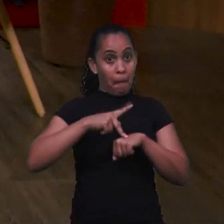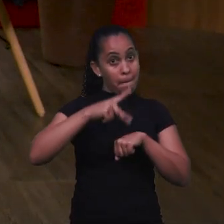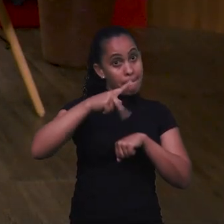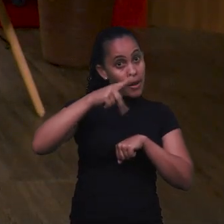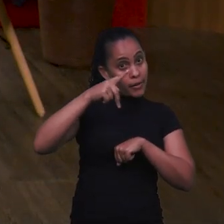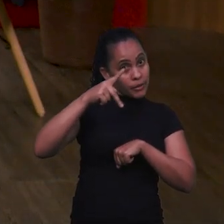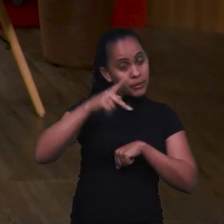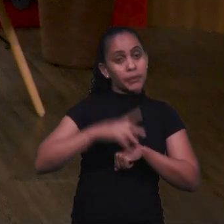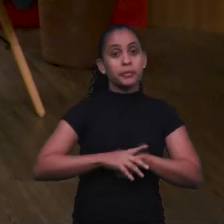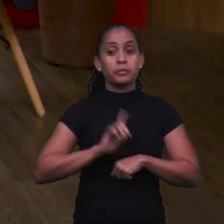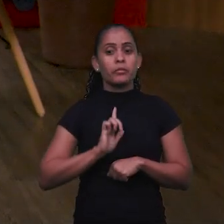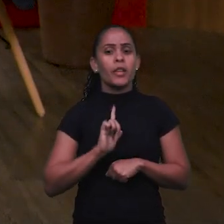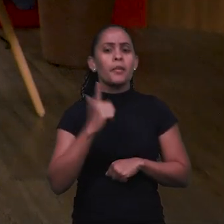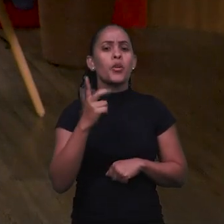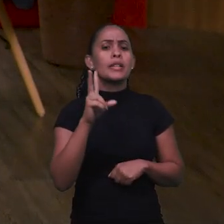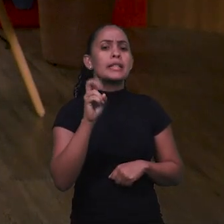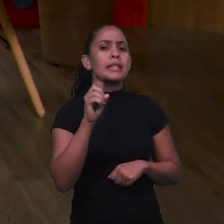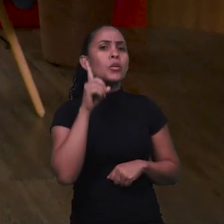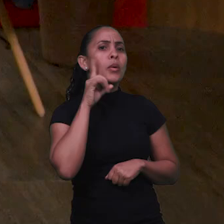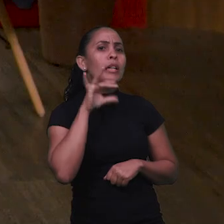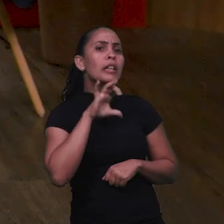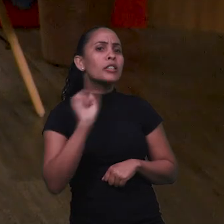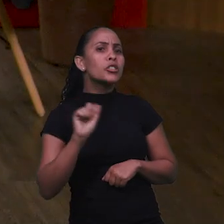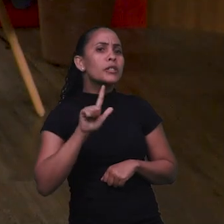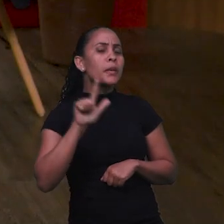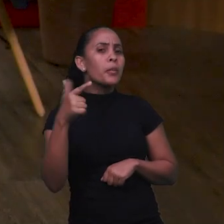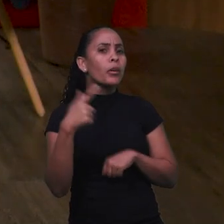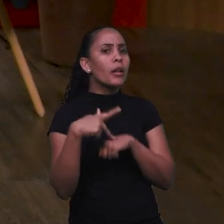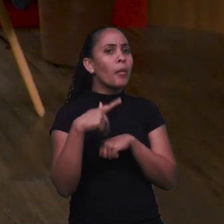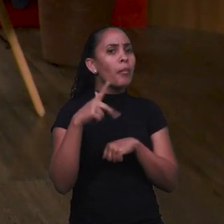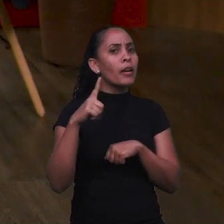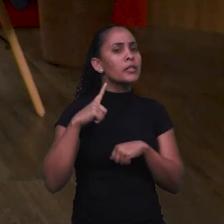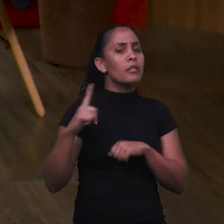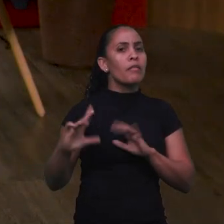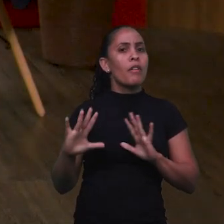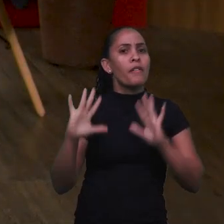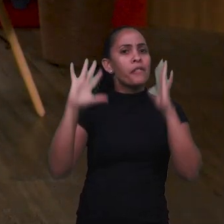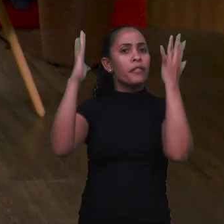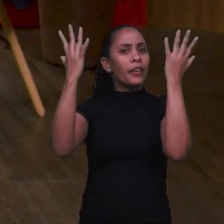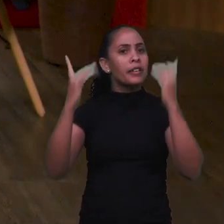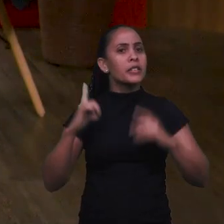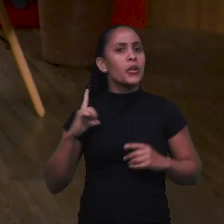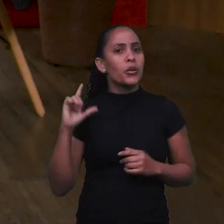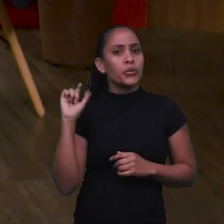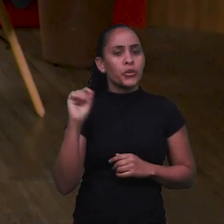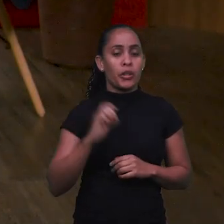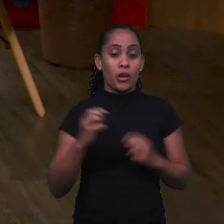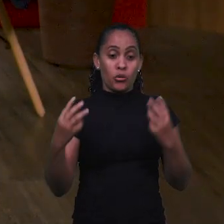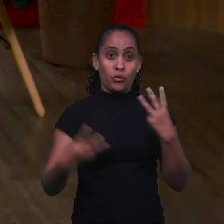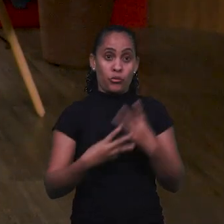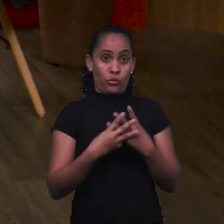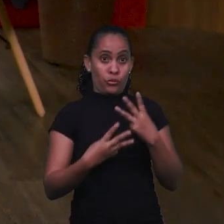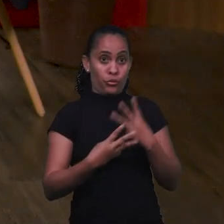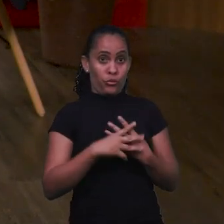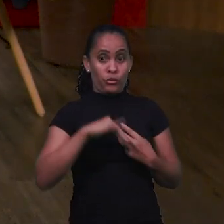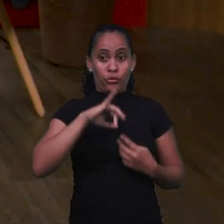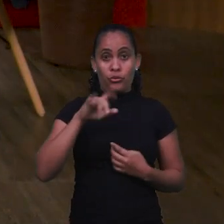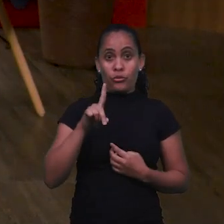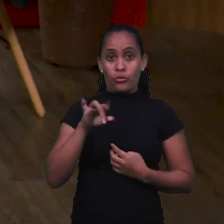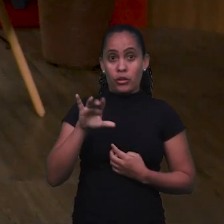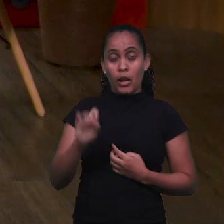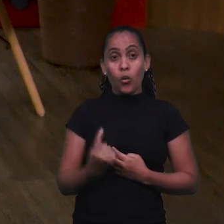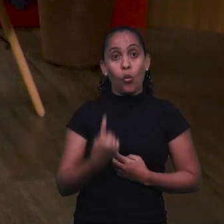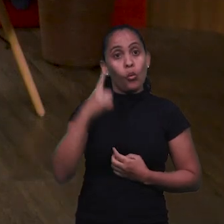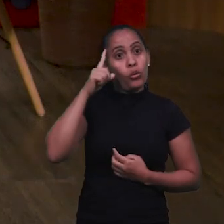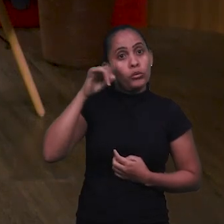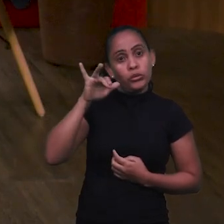Páscoa, 50 dias depois da Páscoa, é a festa chamada festa judaica, chamada festa de um dia só,